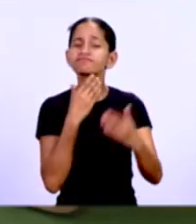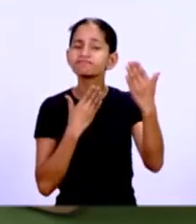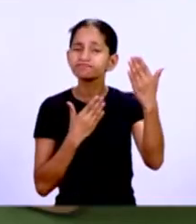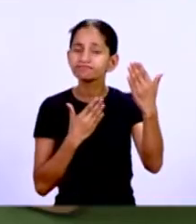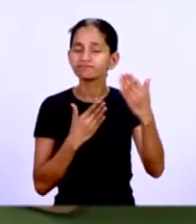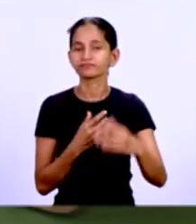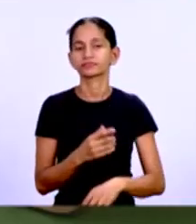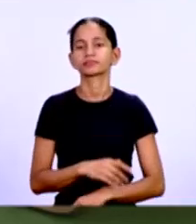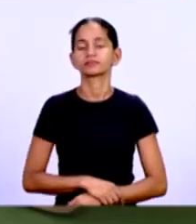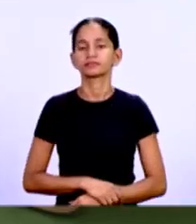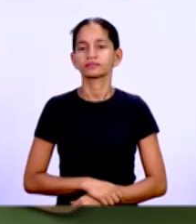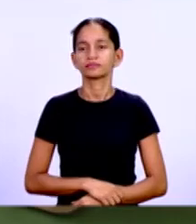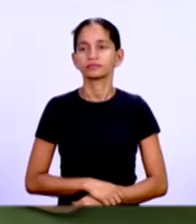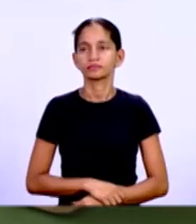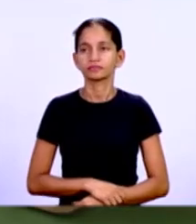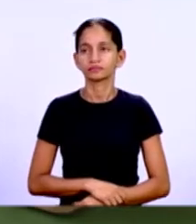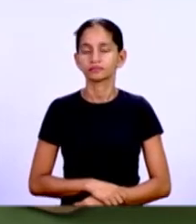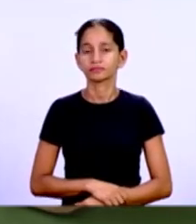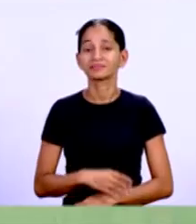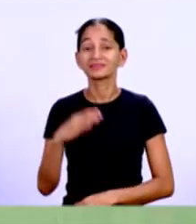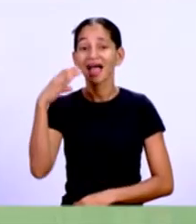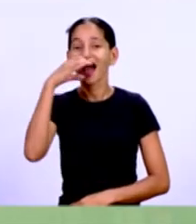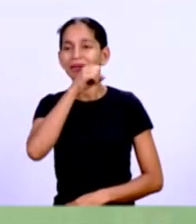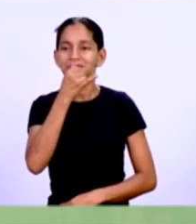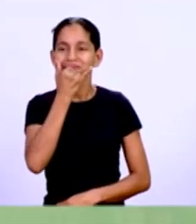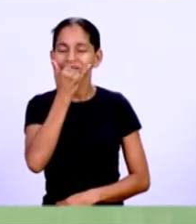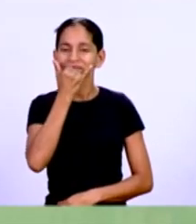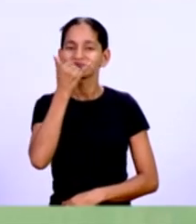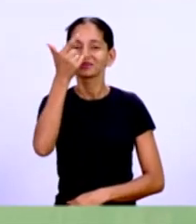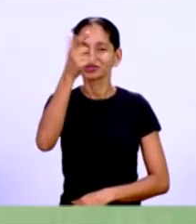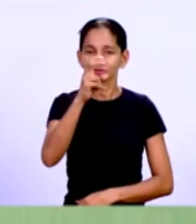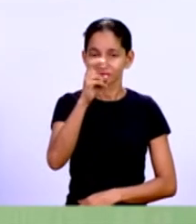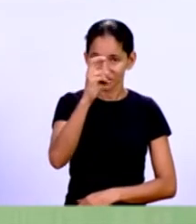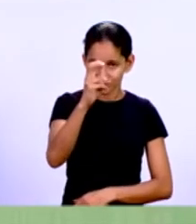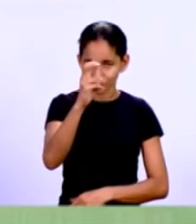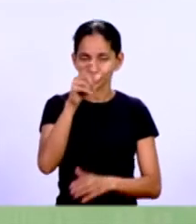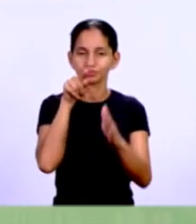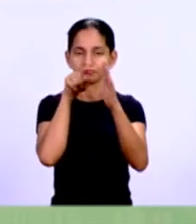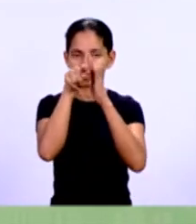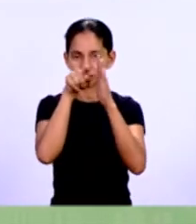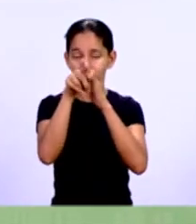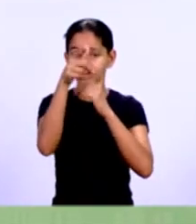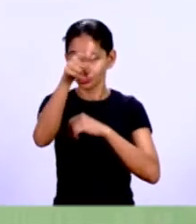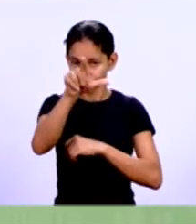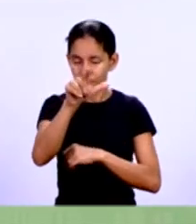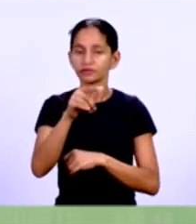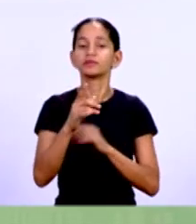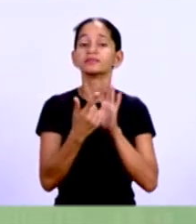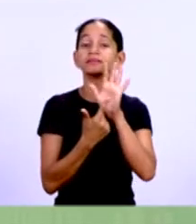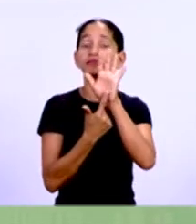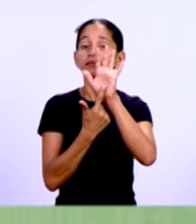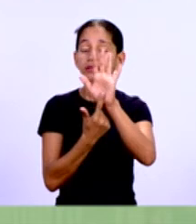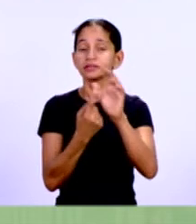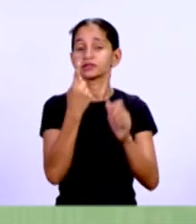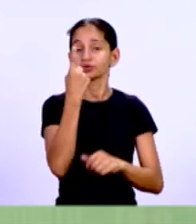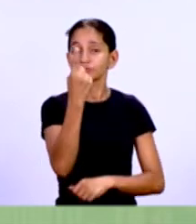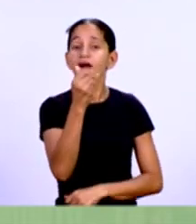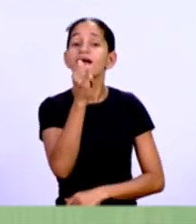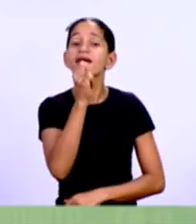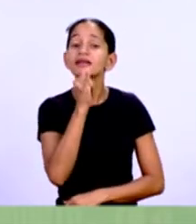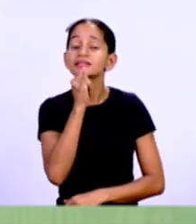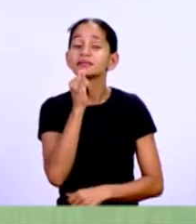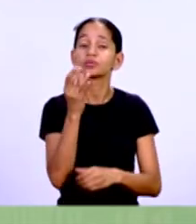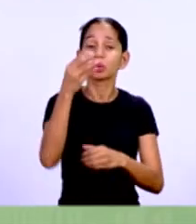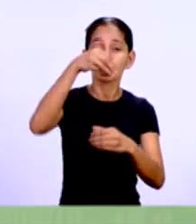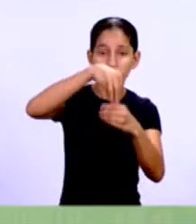em dúvida? Ah, tá, eu falei bem rápido mesmo, né? Vamos falar, deixa eu ler de novo a pergunta. Apresente um exemplo de risco